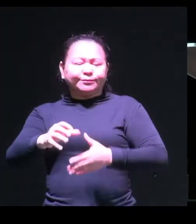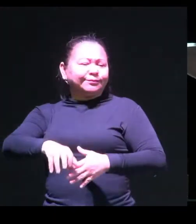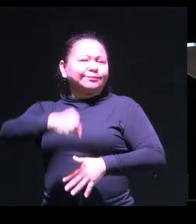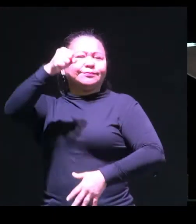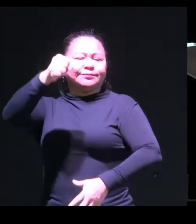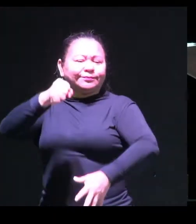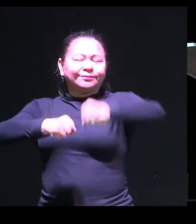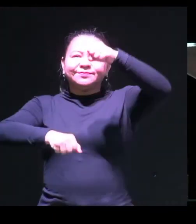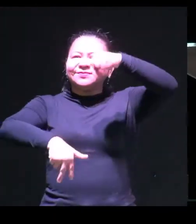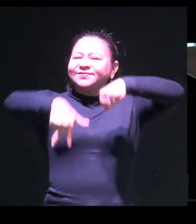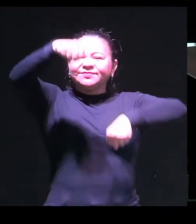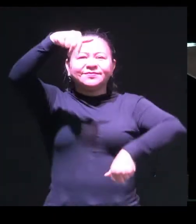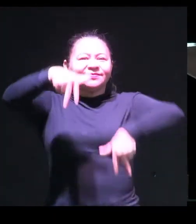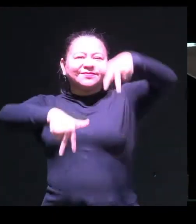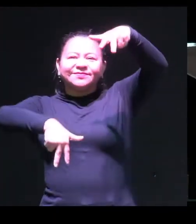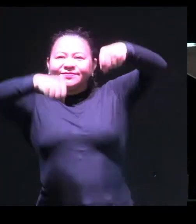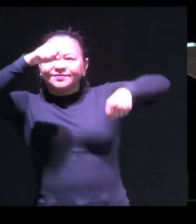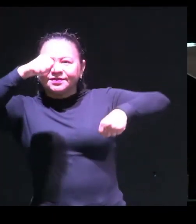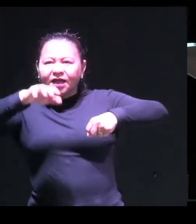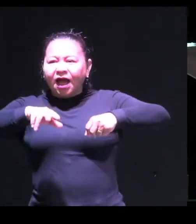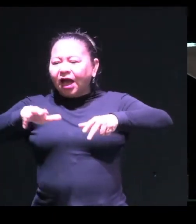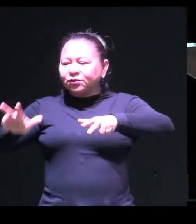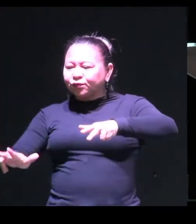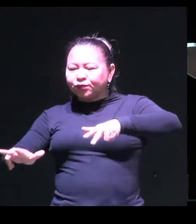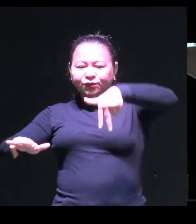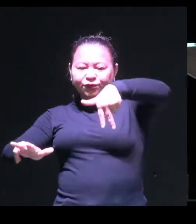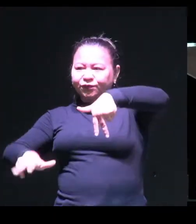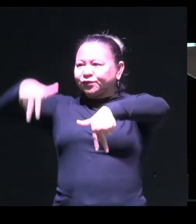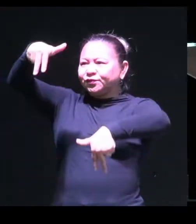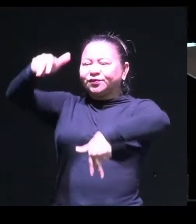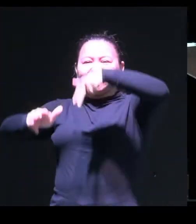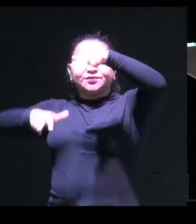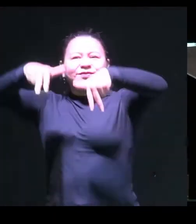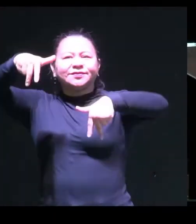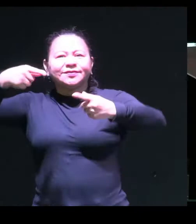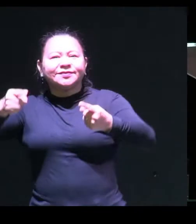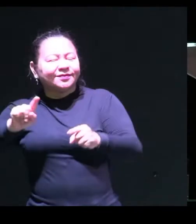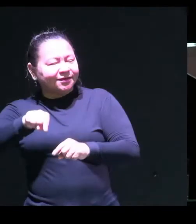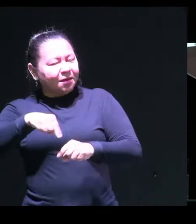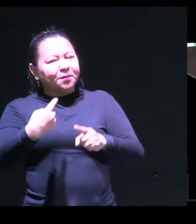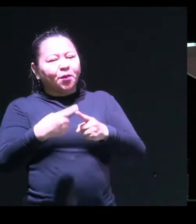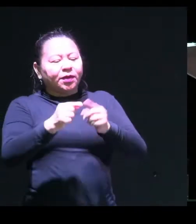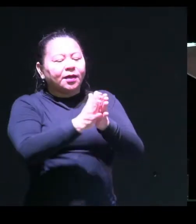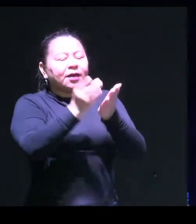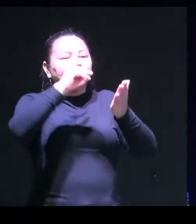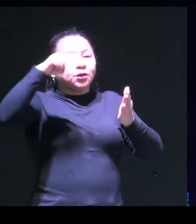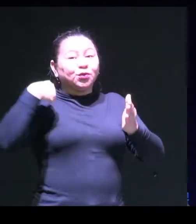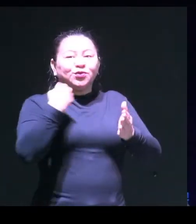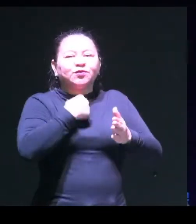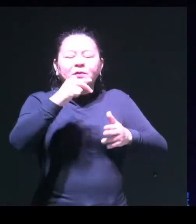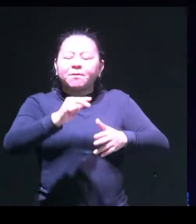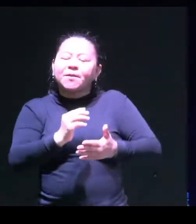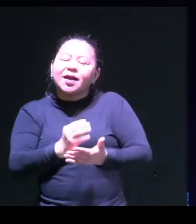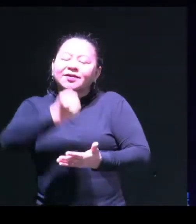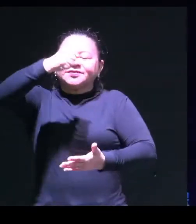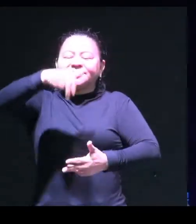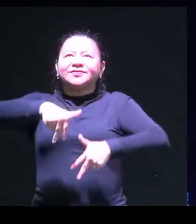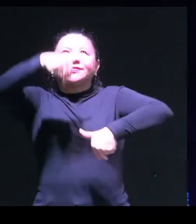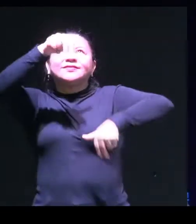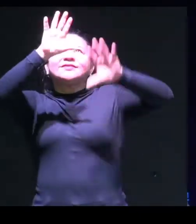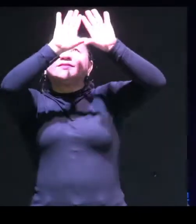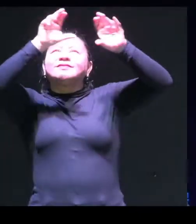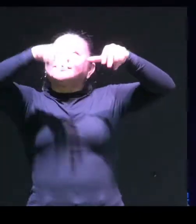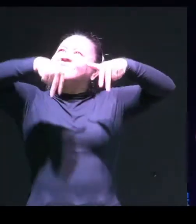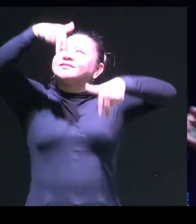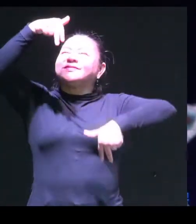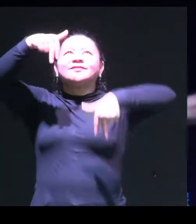arrebata e todos os outros mortos, e eu não sei como que eles vão resolver isso, porque a Bíblia diz que nós vamos ser arrebatados entre nuvens, enquanto o Senhor nos